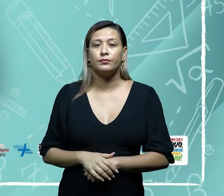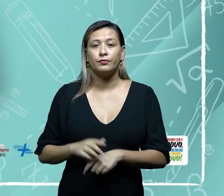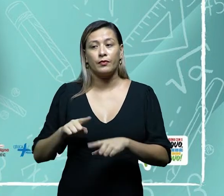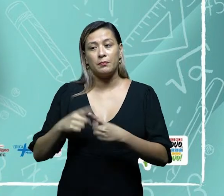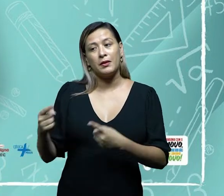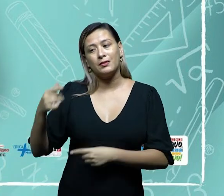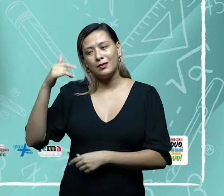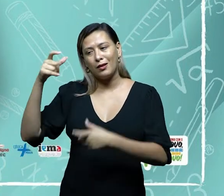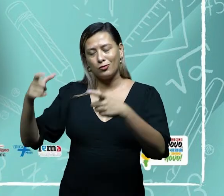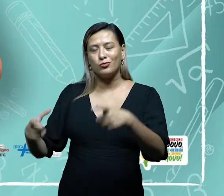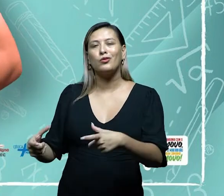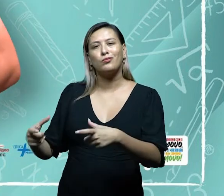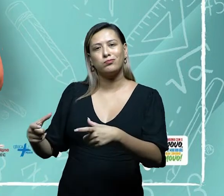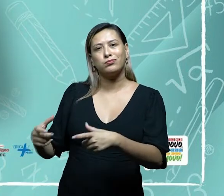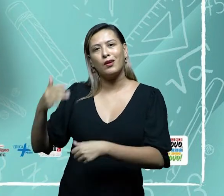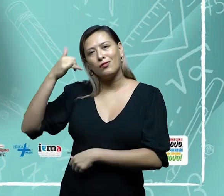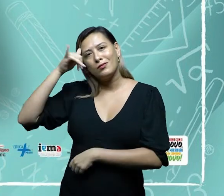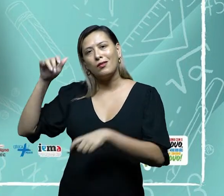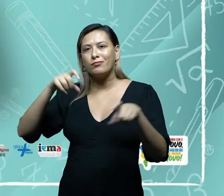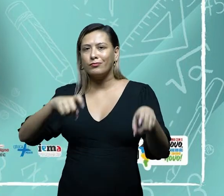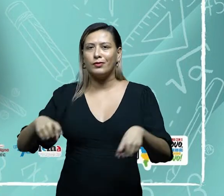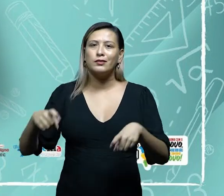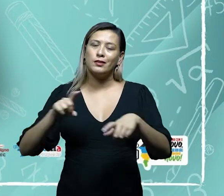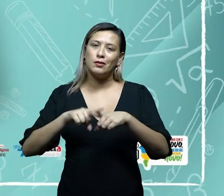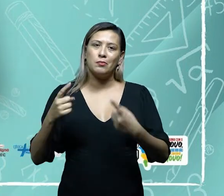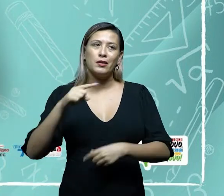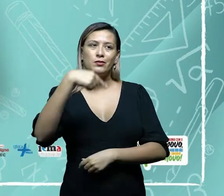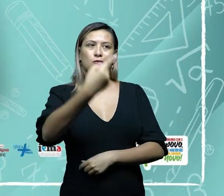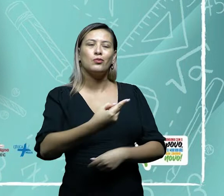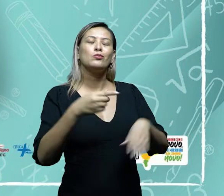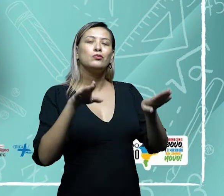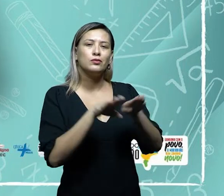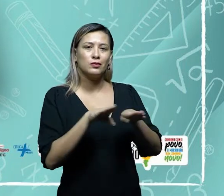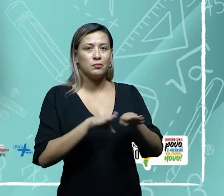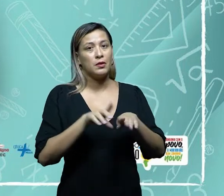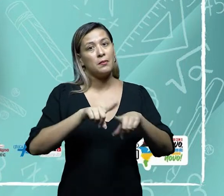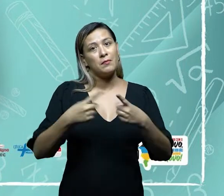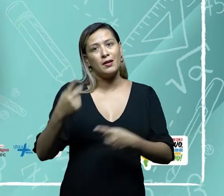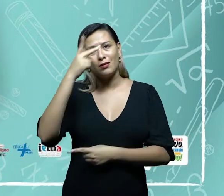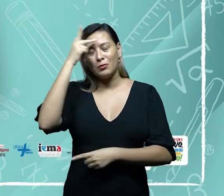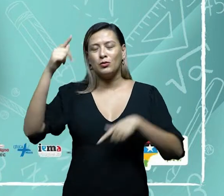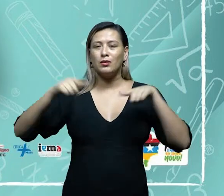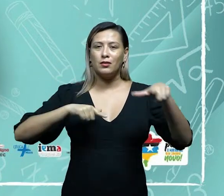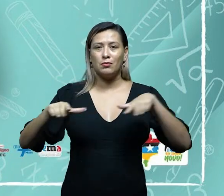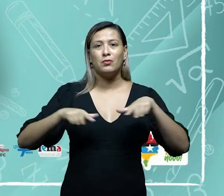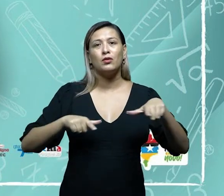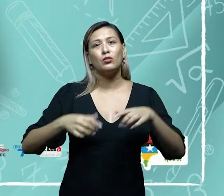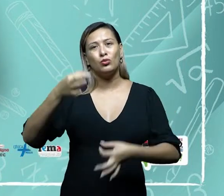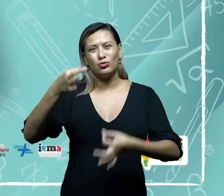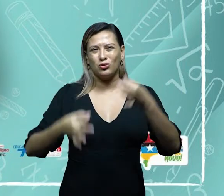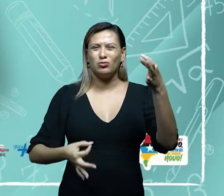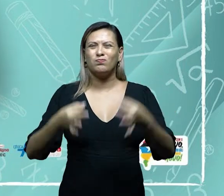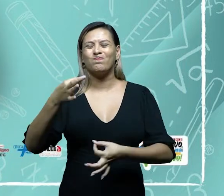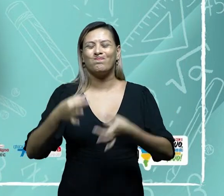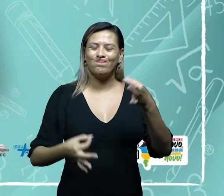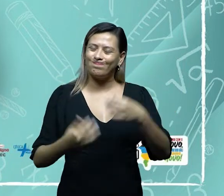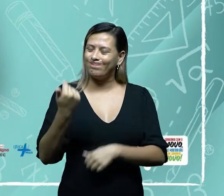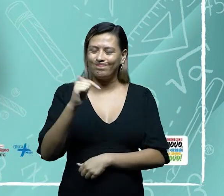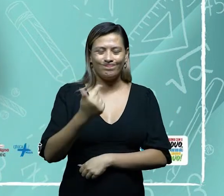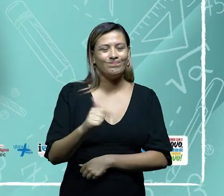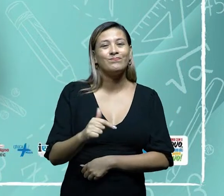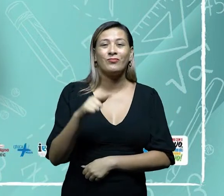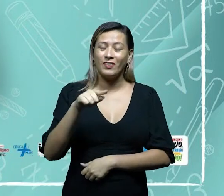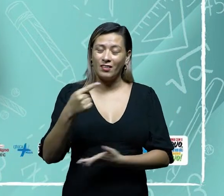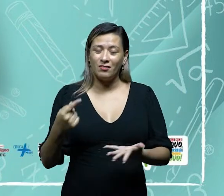naquela fazenda, mas em outras também, né, mas aquele trabalhador, ele sofreu uma injustiça, né, porque a gente sabe que a justiça,